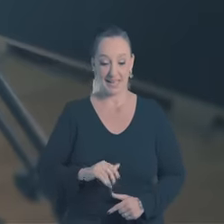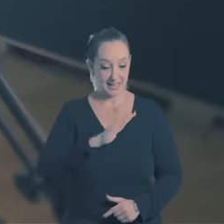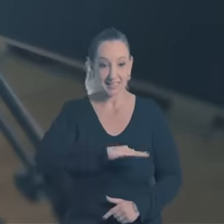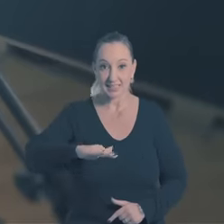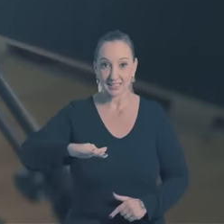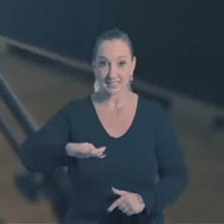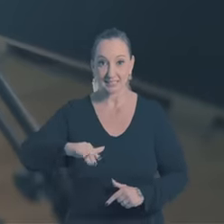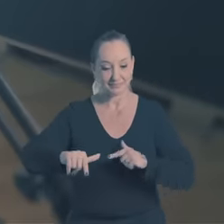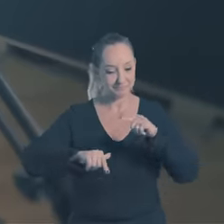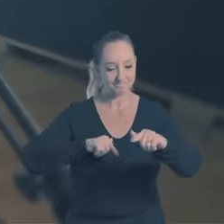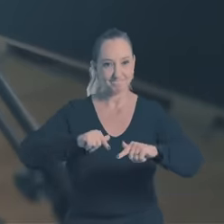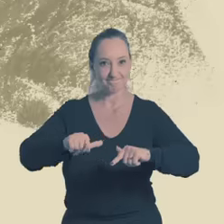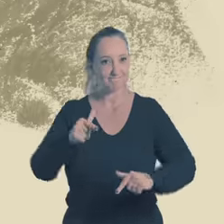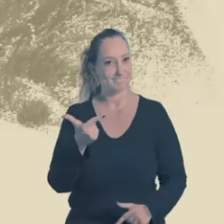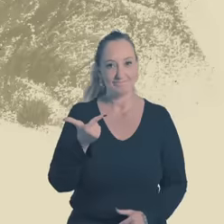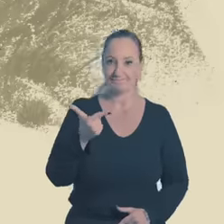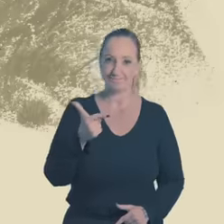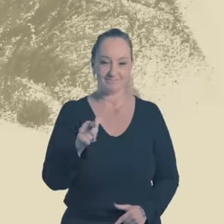Crianças não têm trabalho.